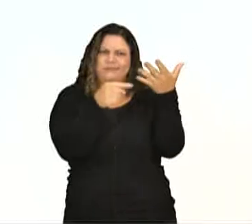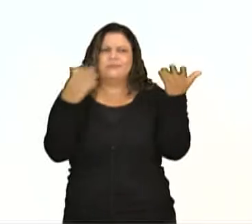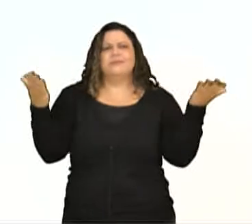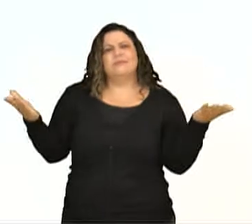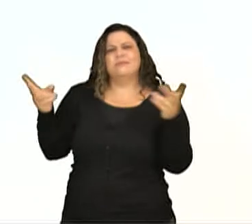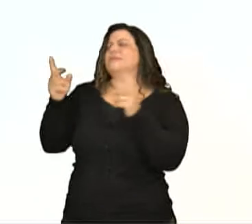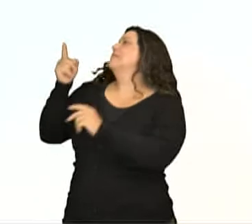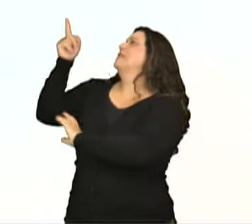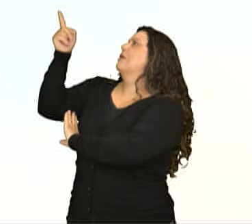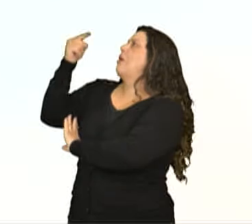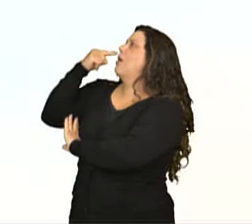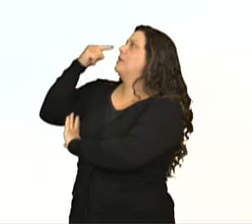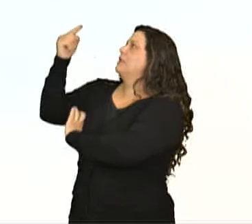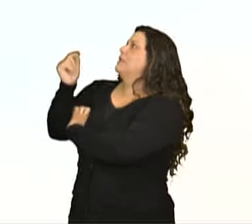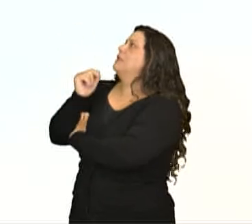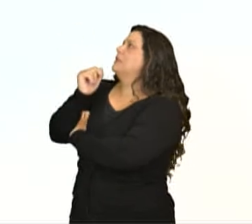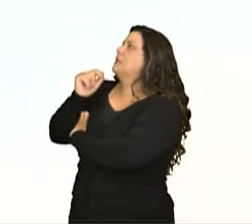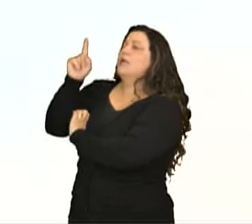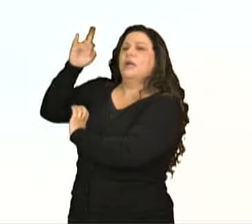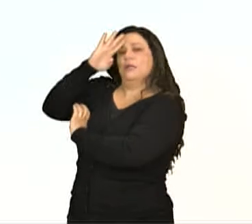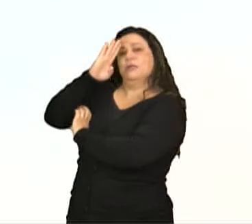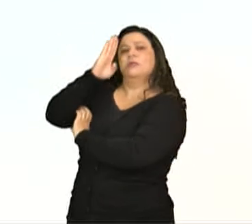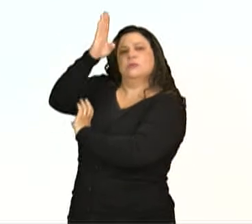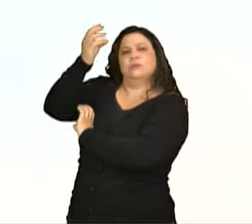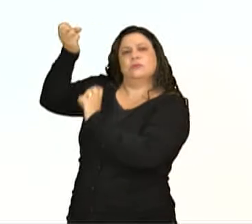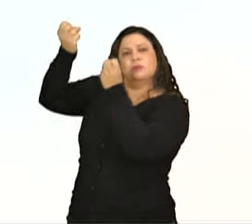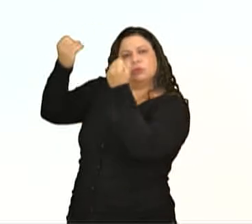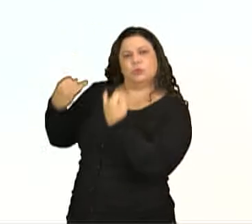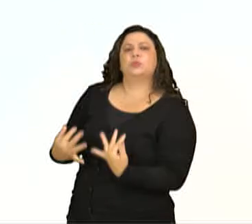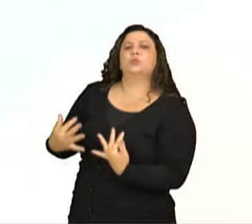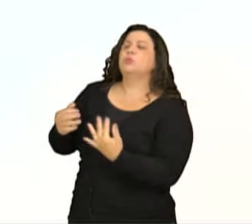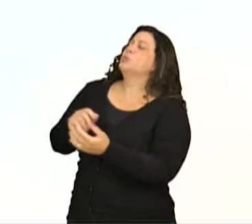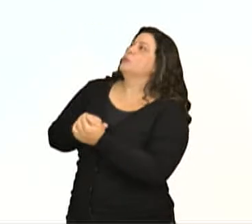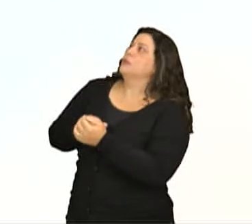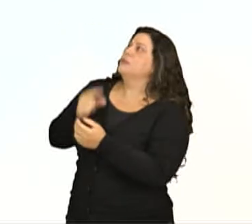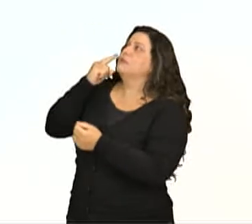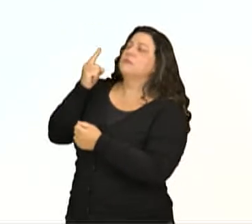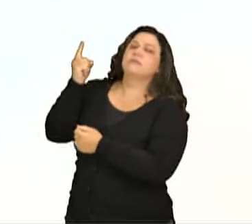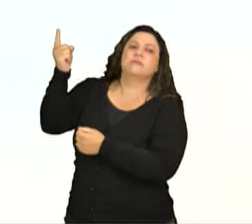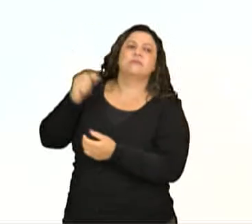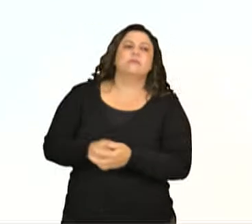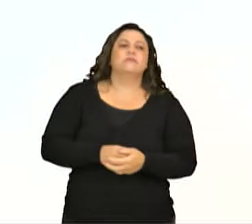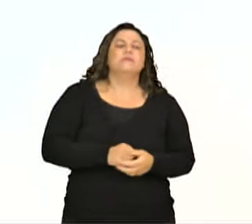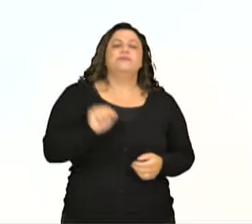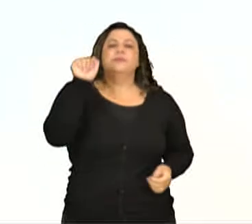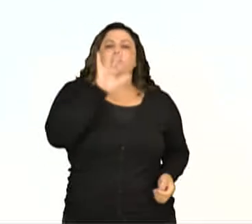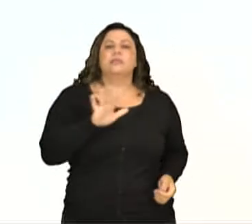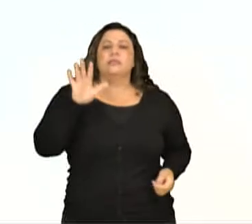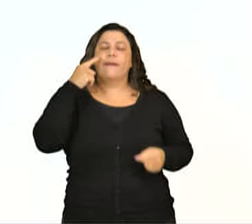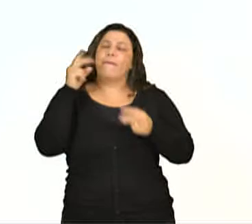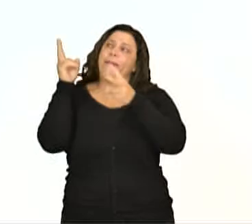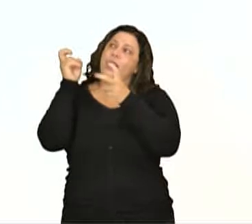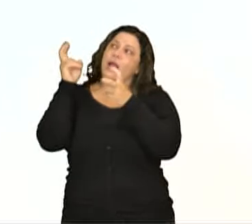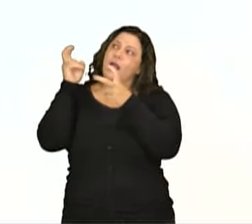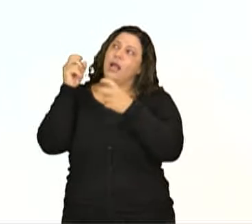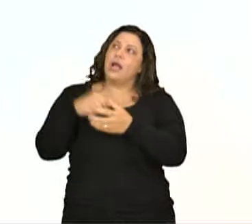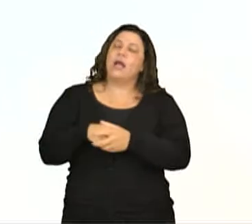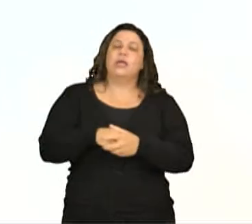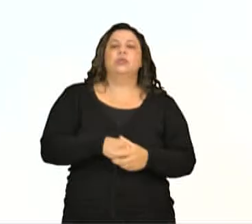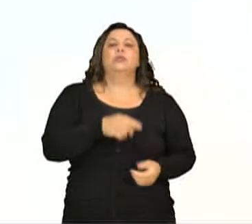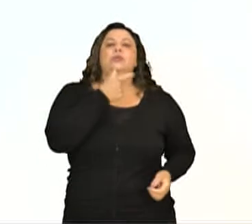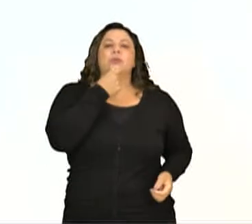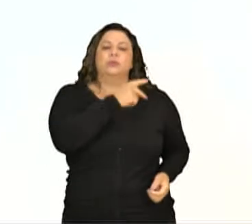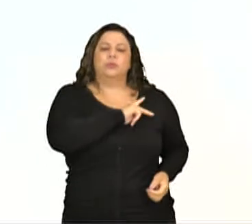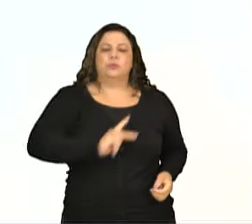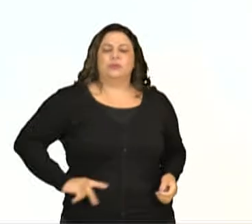ainda. Então, isso aqui é um dos fatores que vai te ajudar a explicar isso. Essa imagem, o Getúlio Vargas aí, super carinhoso